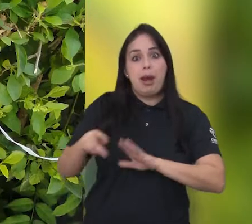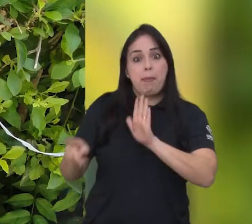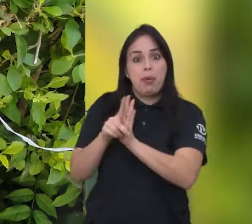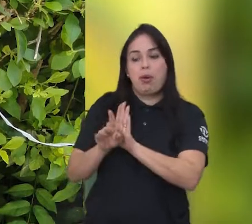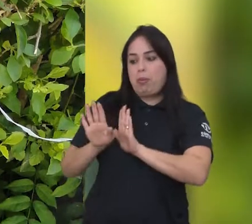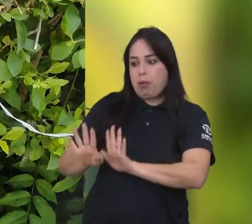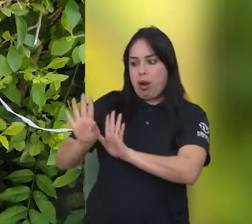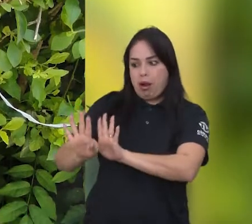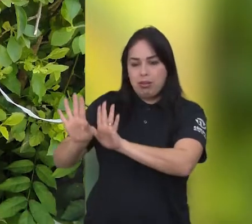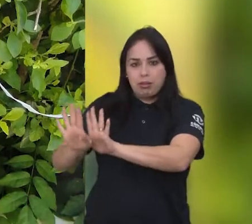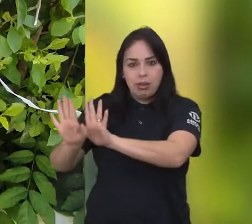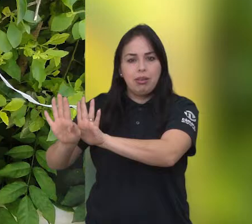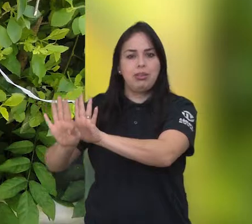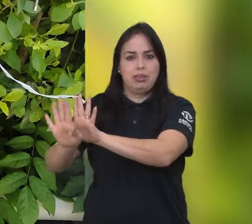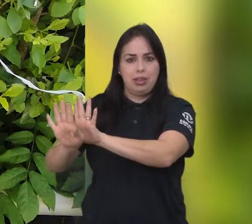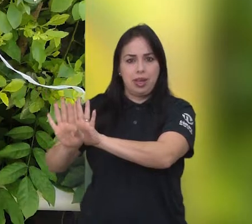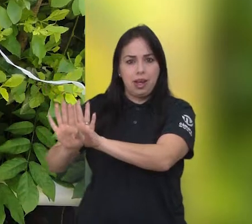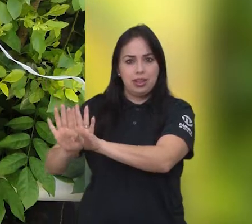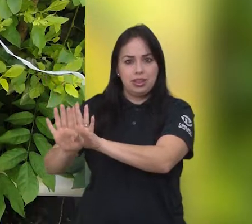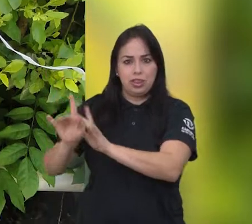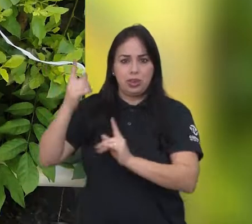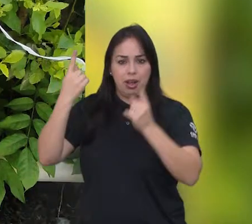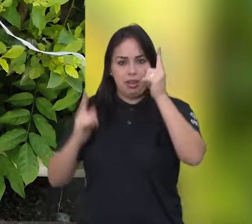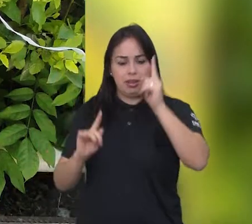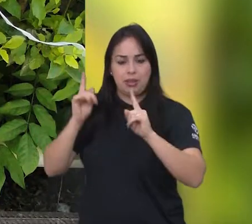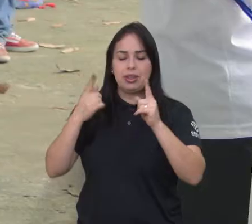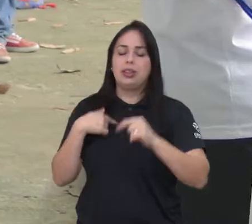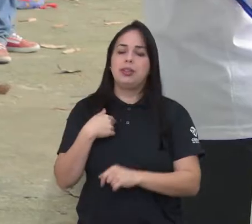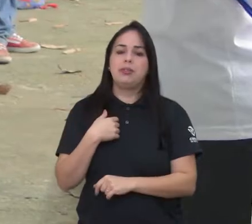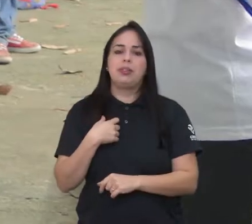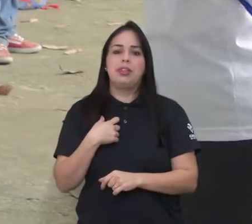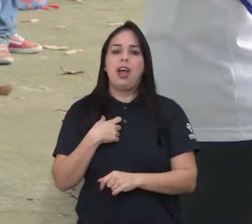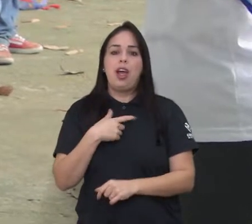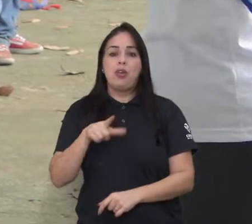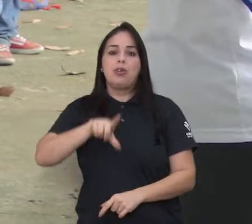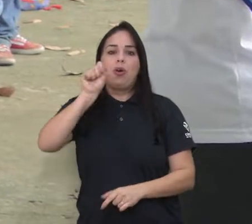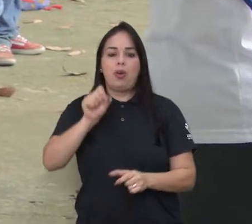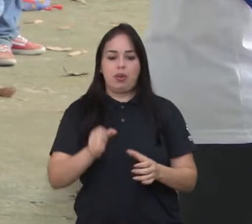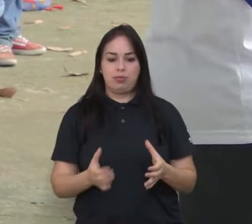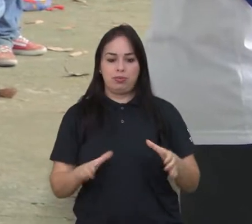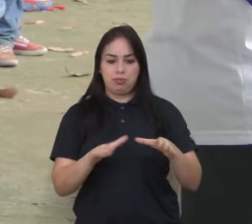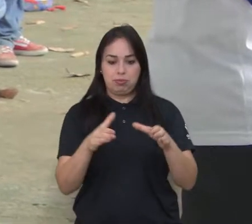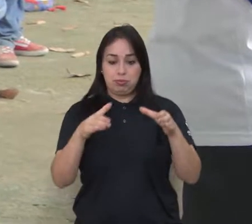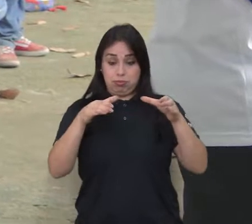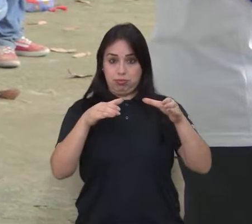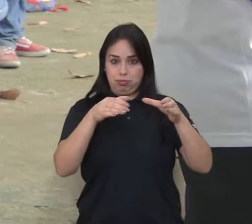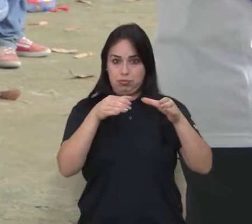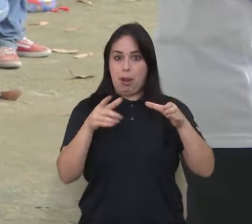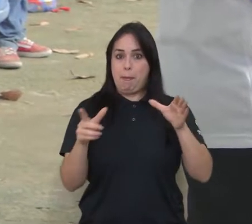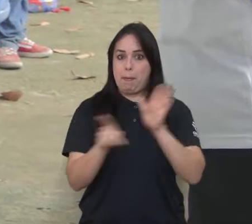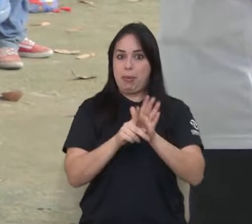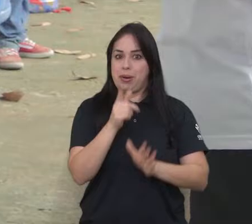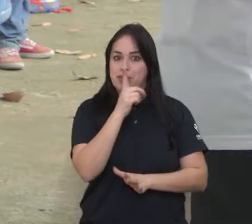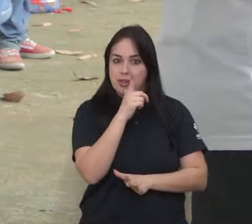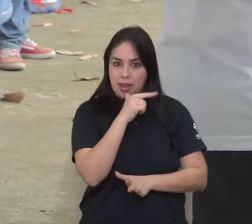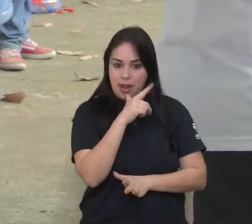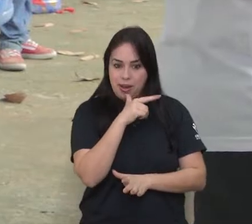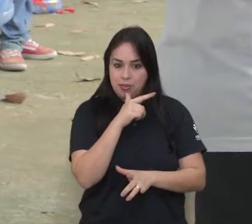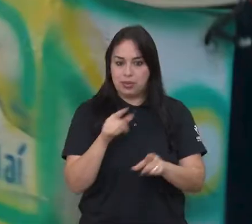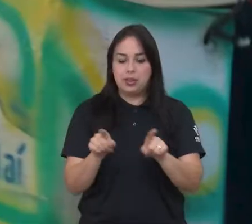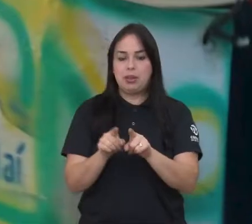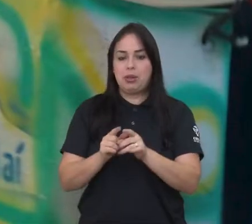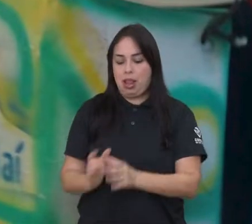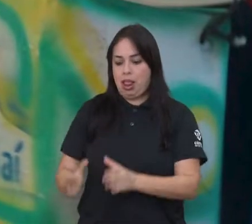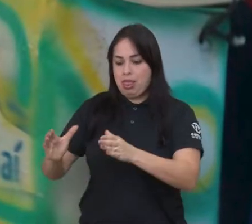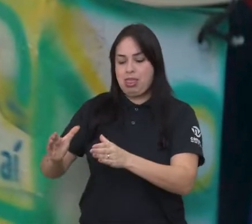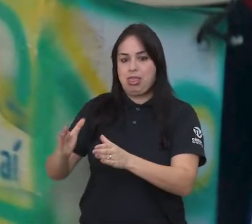que tinha até bonecões na rua. Então eu escolhi galãozinhos de plástico, galão de água